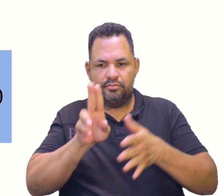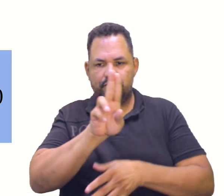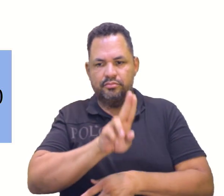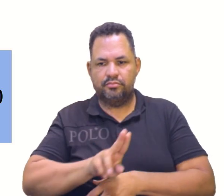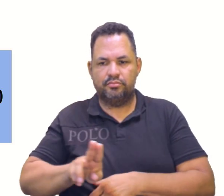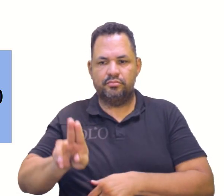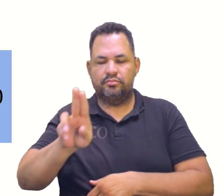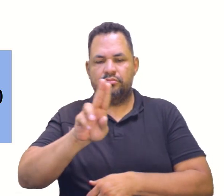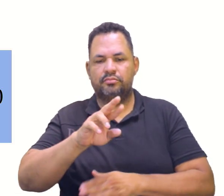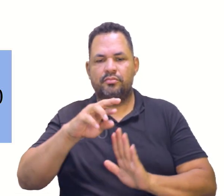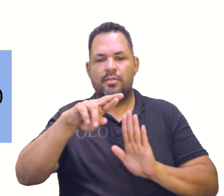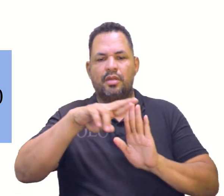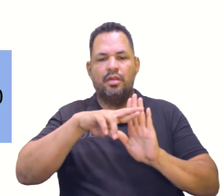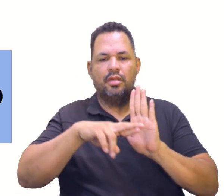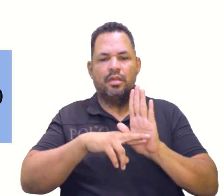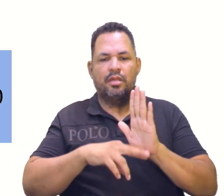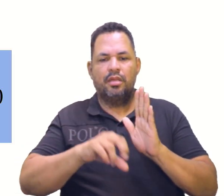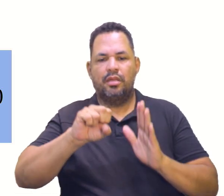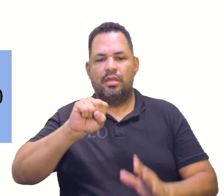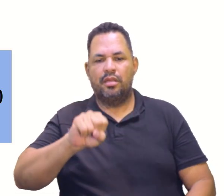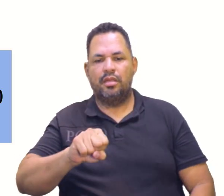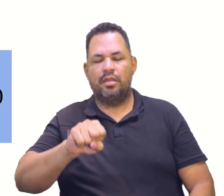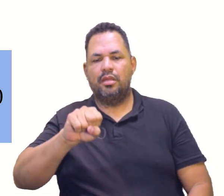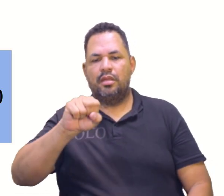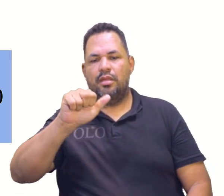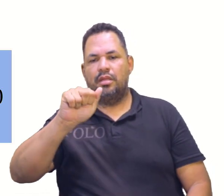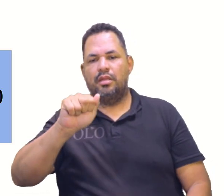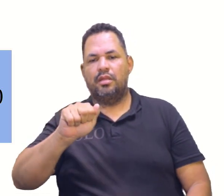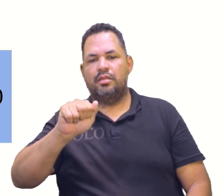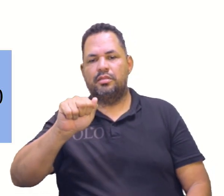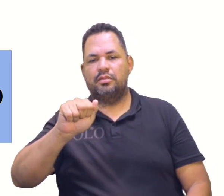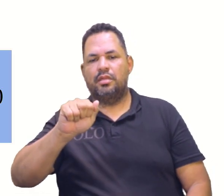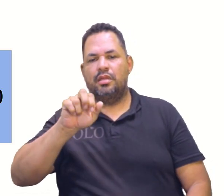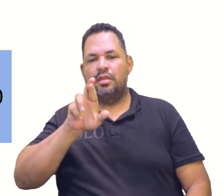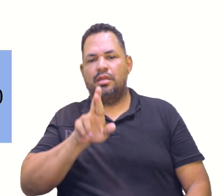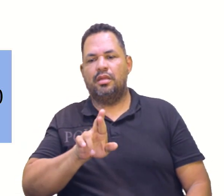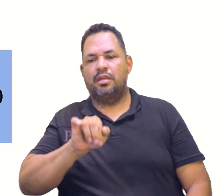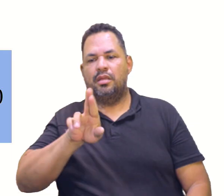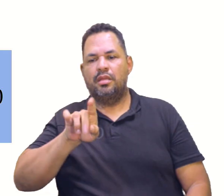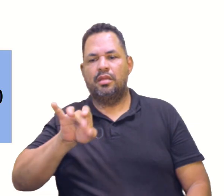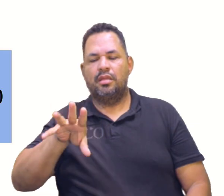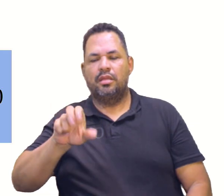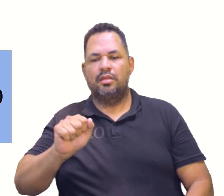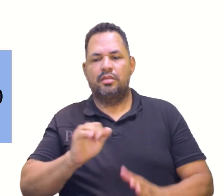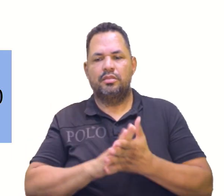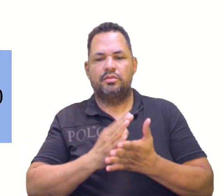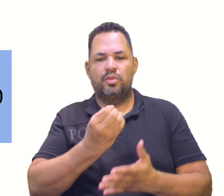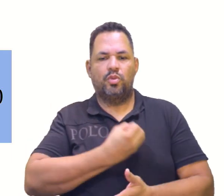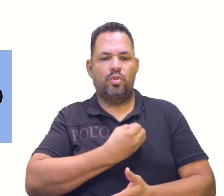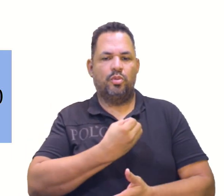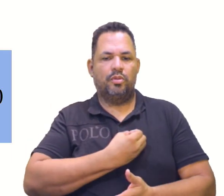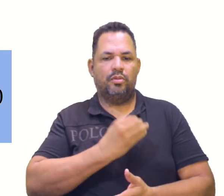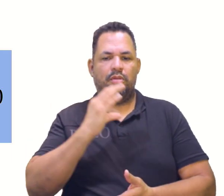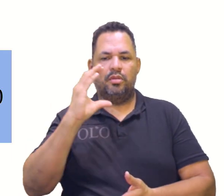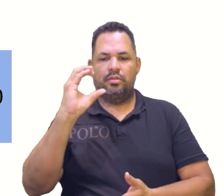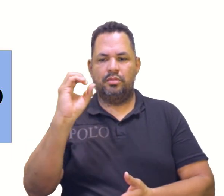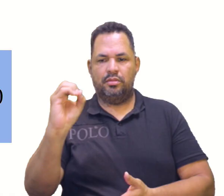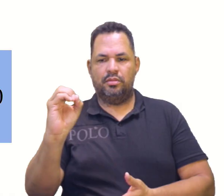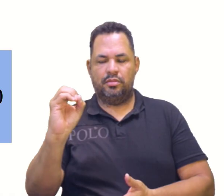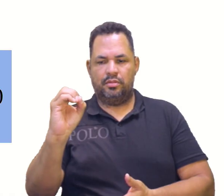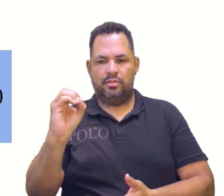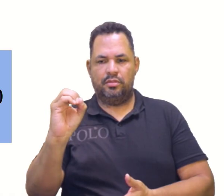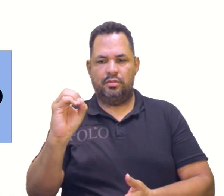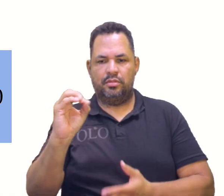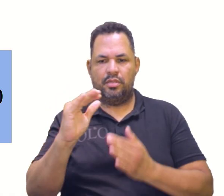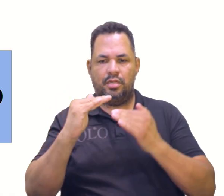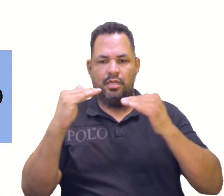a regra de Sarri, podemos encontrar o determinante. Se o determinante for 0... E aí? ele